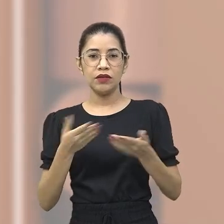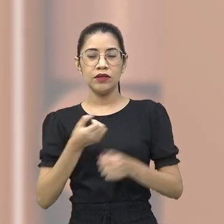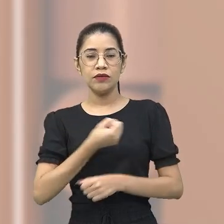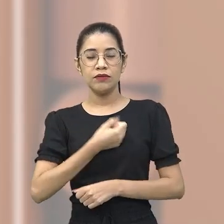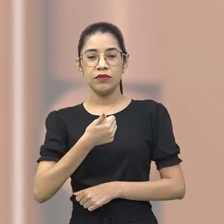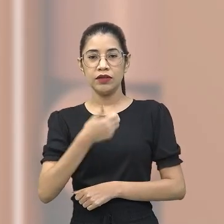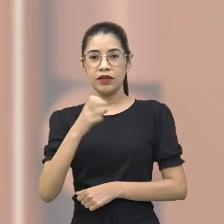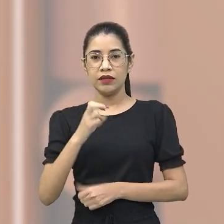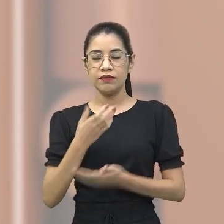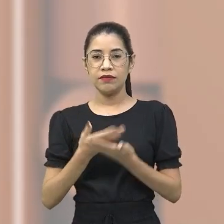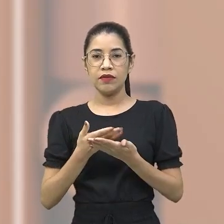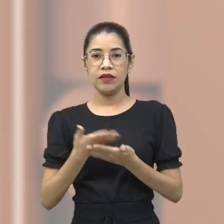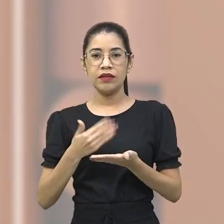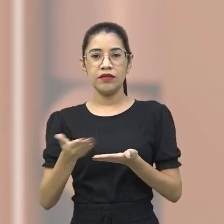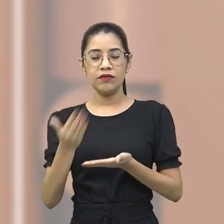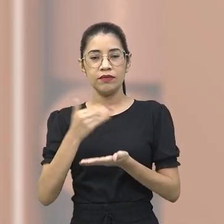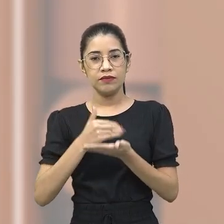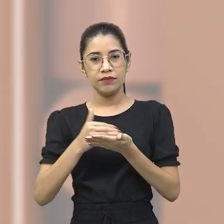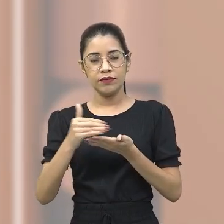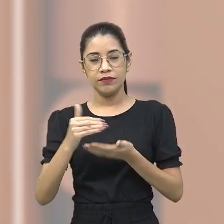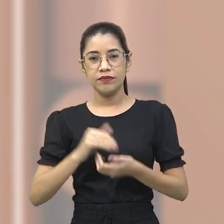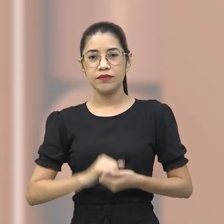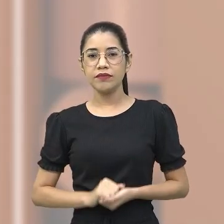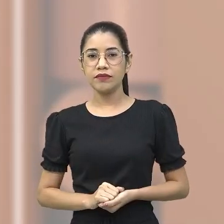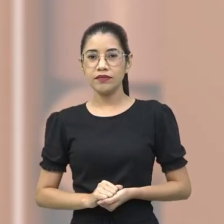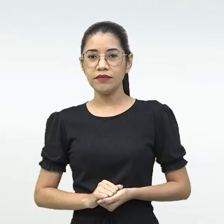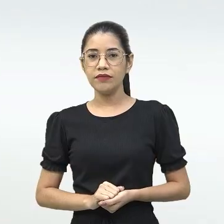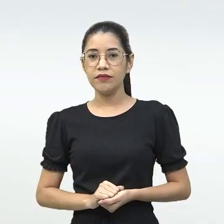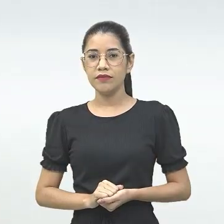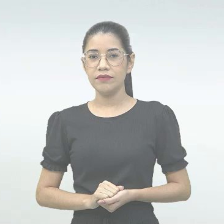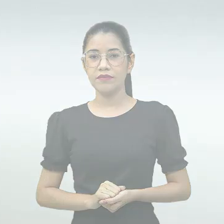15 e vamos aí a mais uma aula de